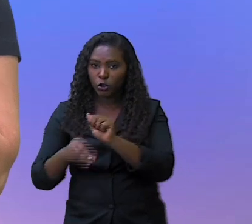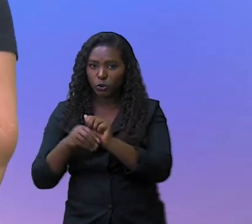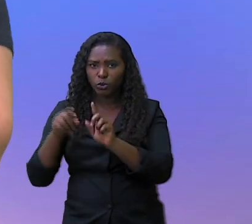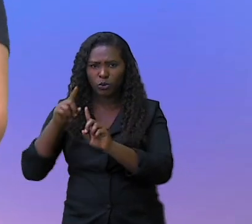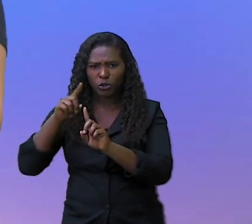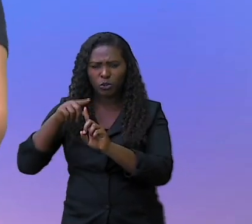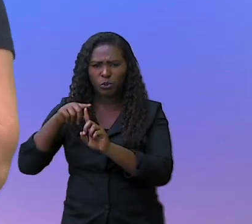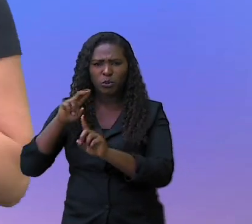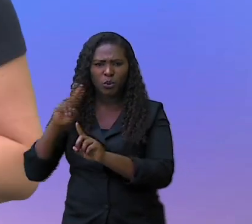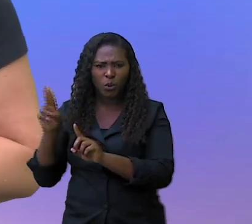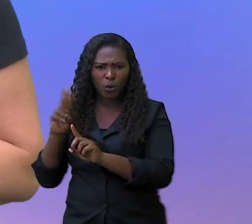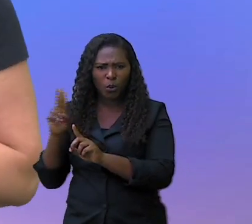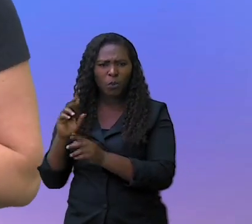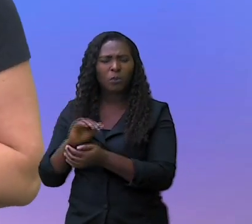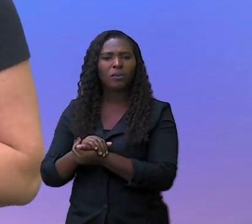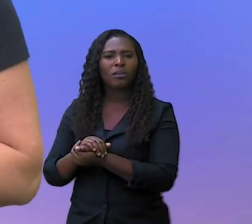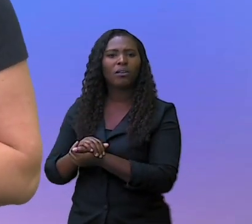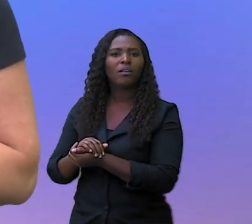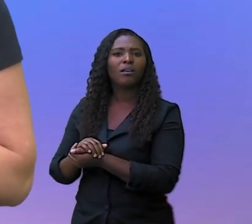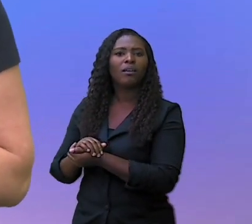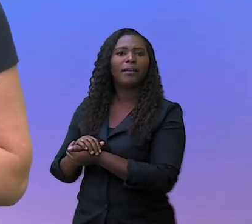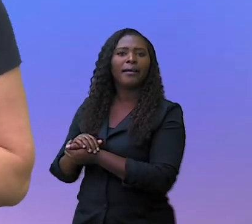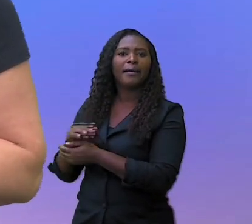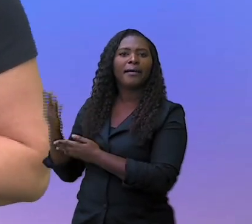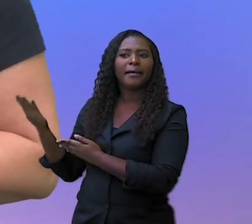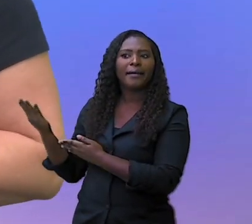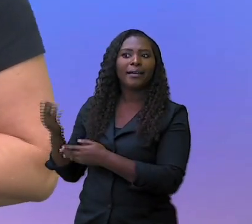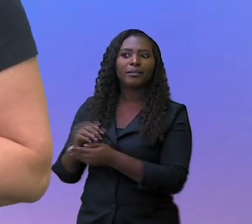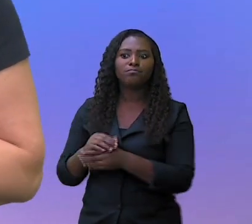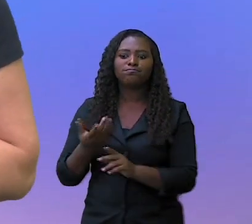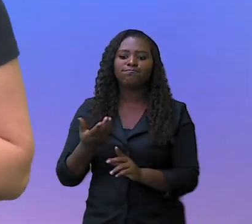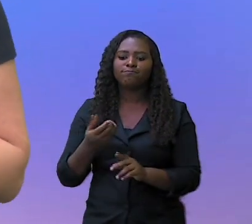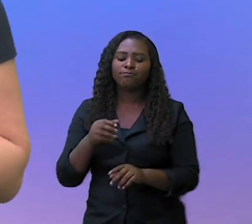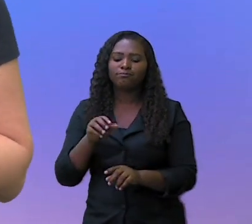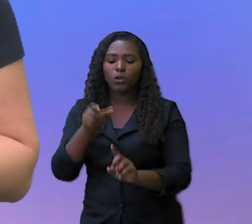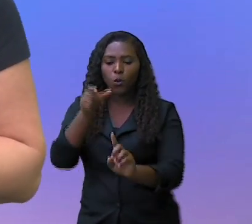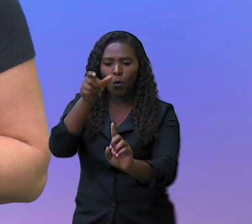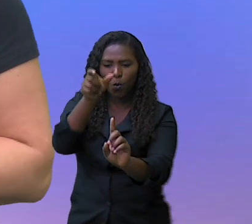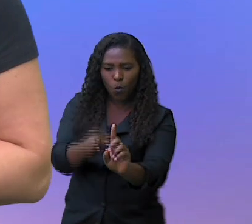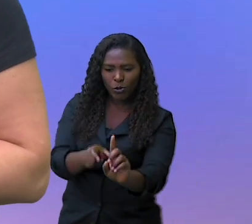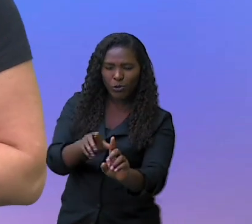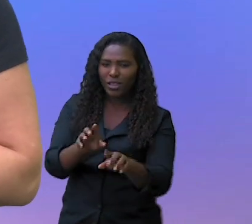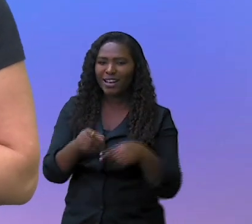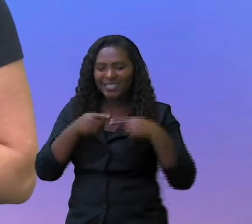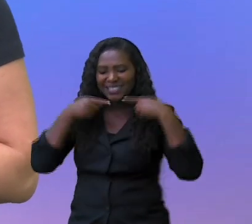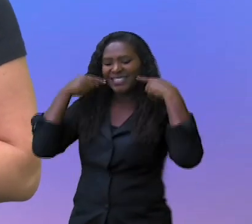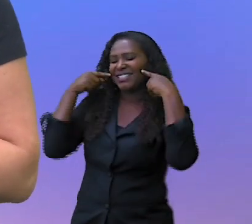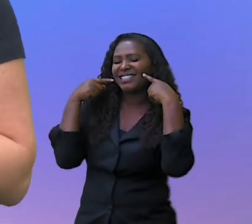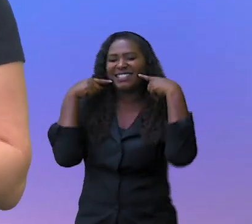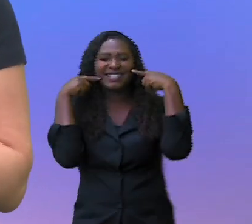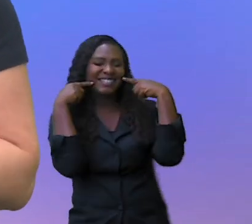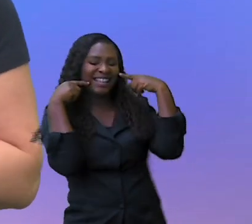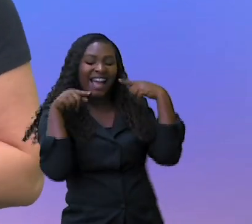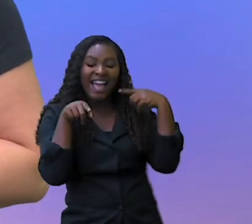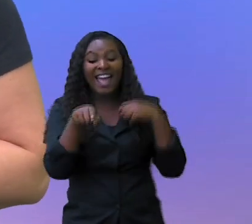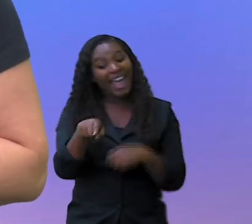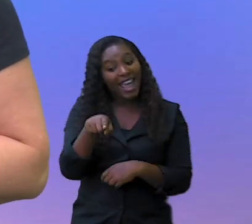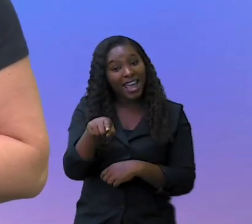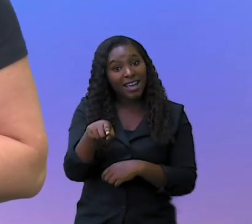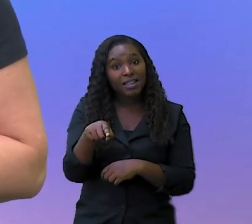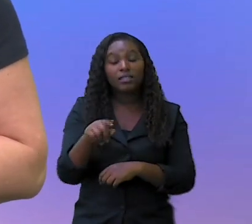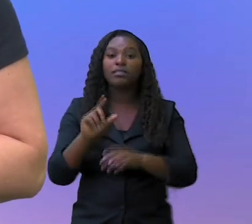sorridente está atrasado. E aí eu tenho esse sorridente aí, que é um